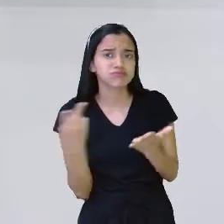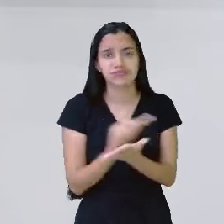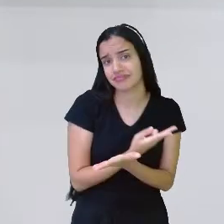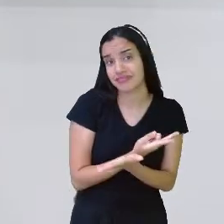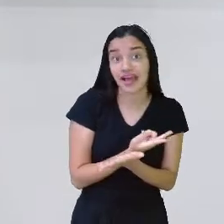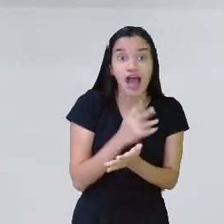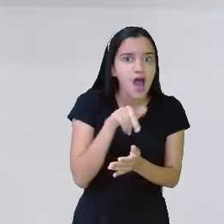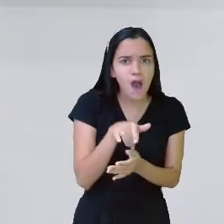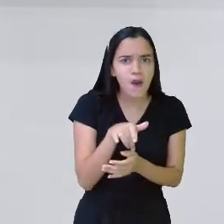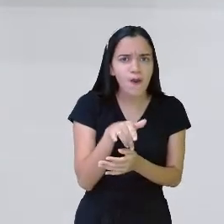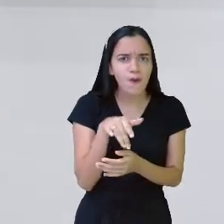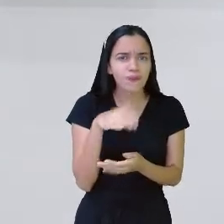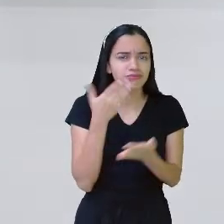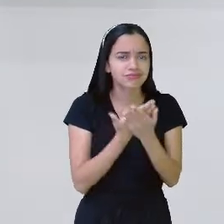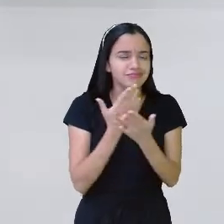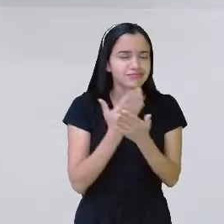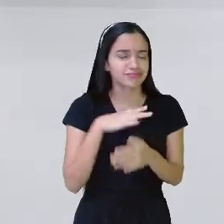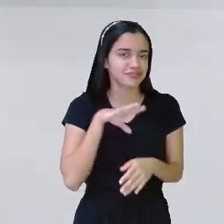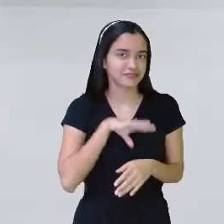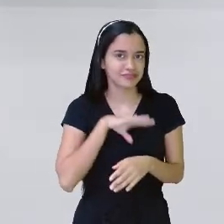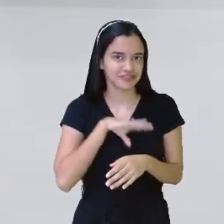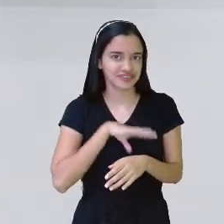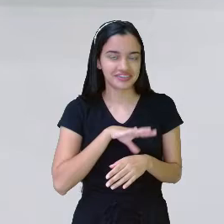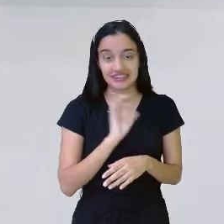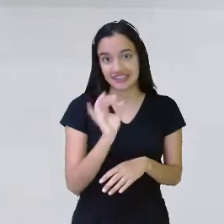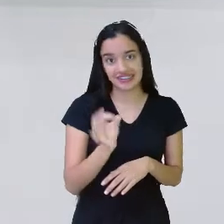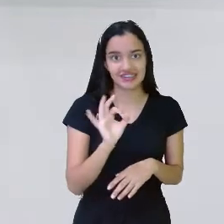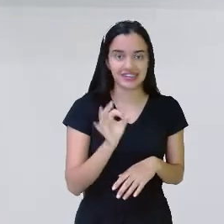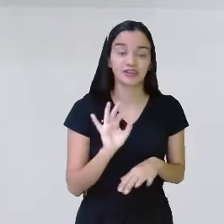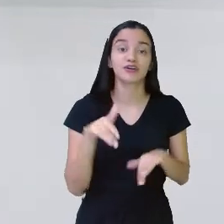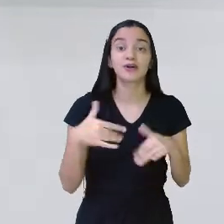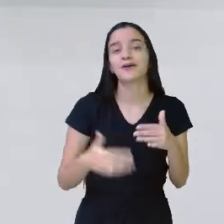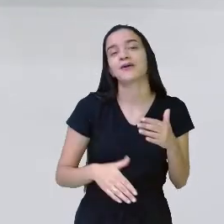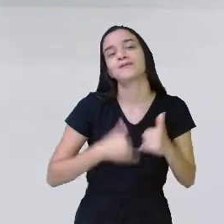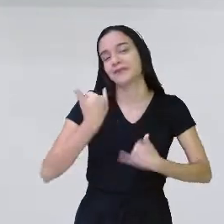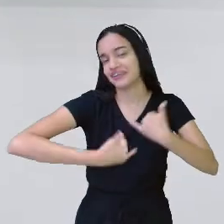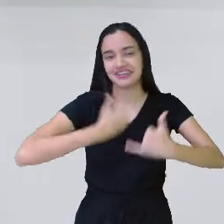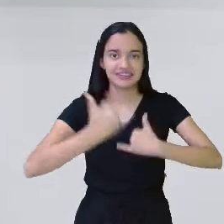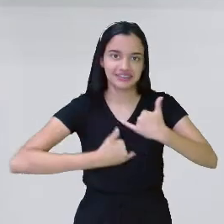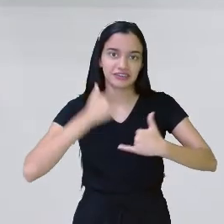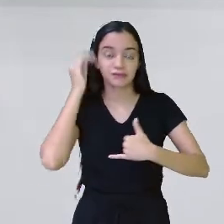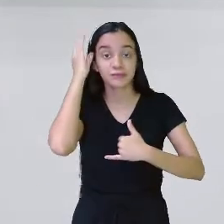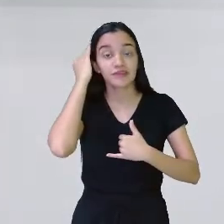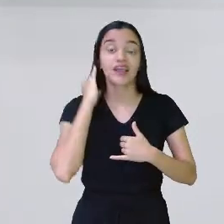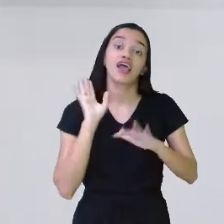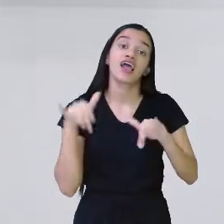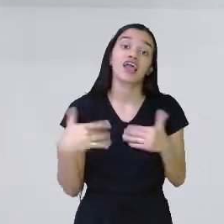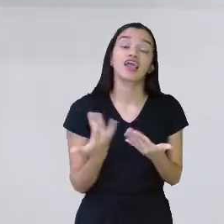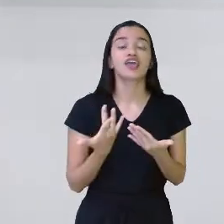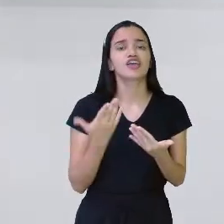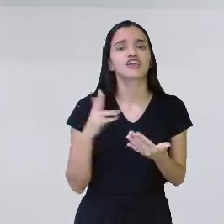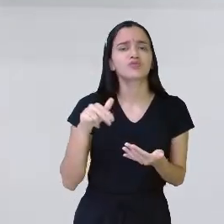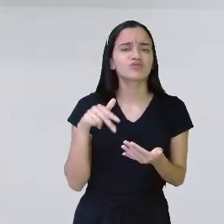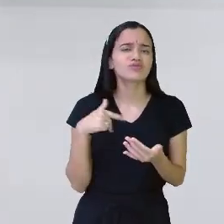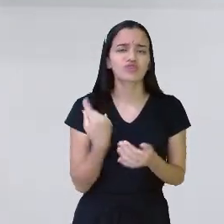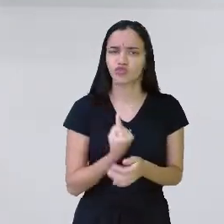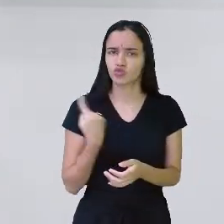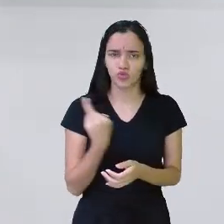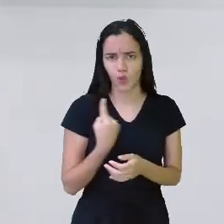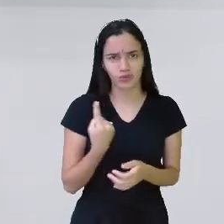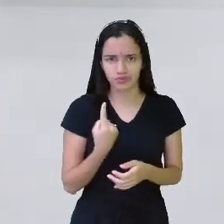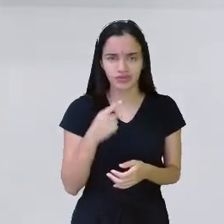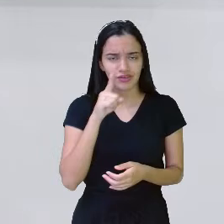ou não estudou português como poderia, tá certo? Brincadeiras à parte, como eu nunca ando sozinha e vocês